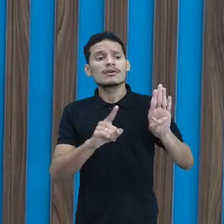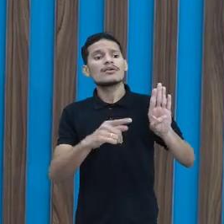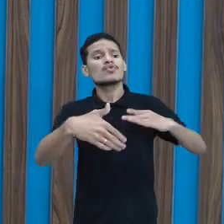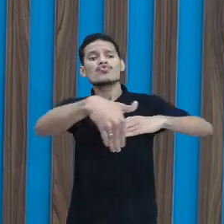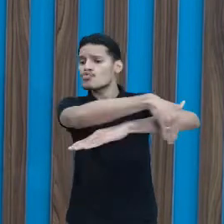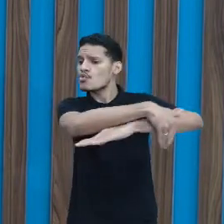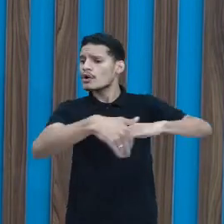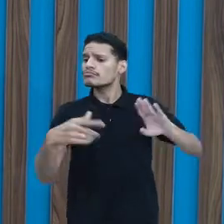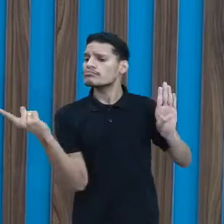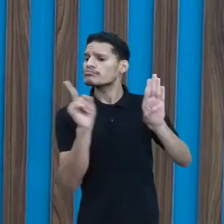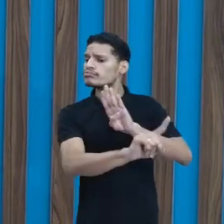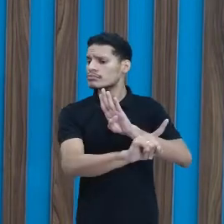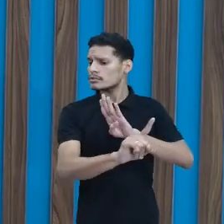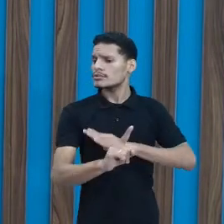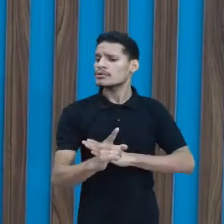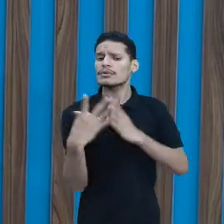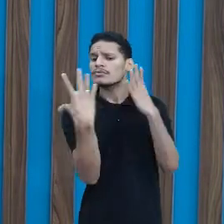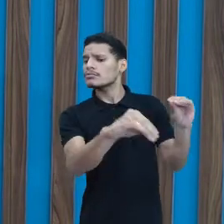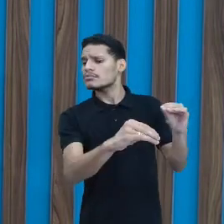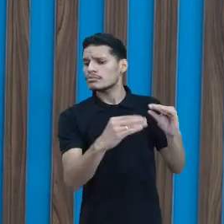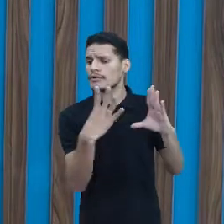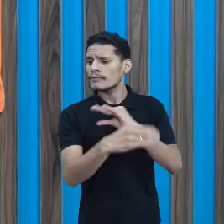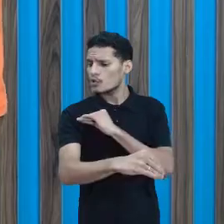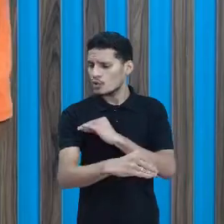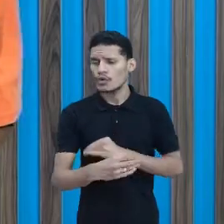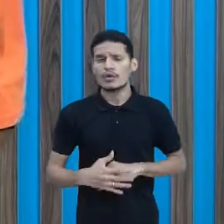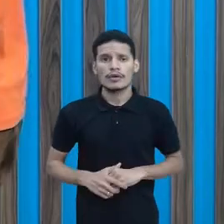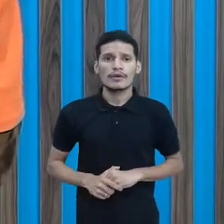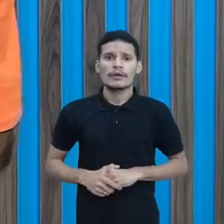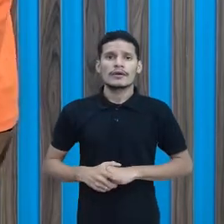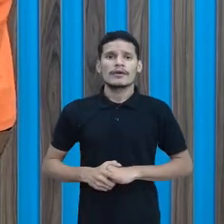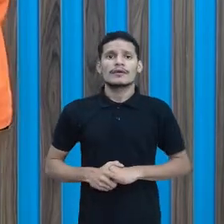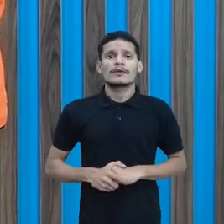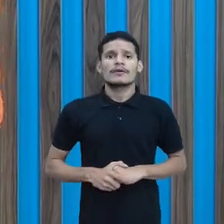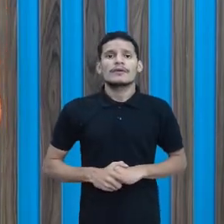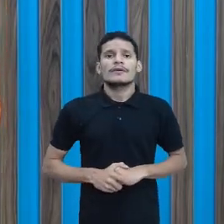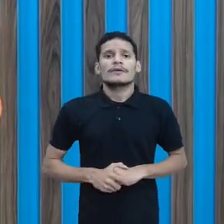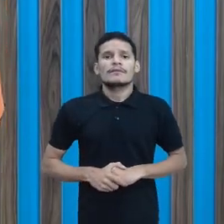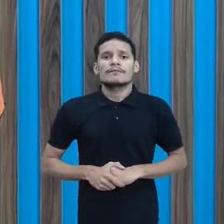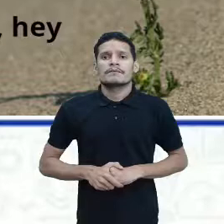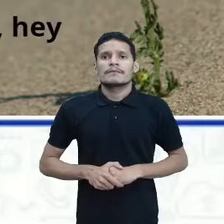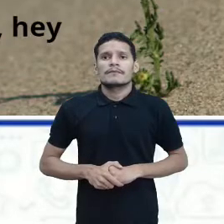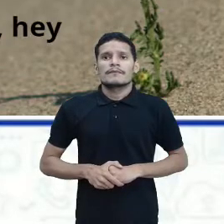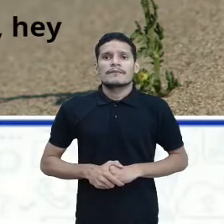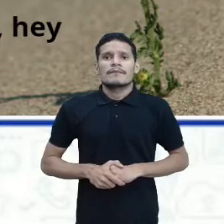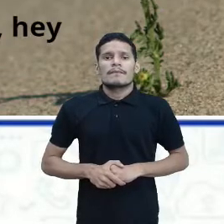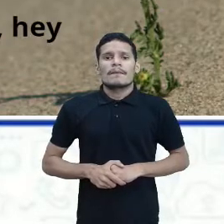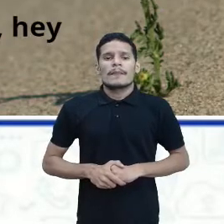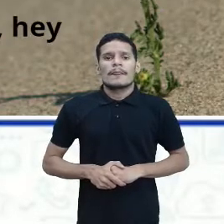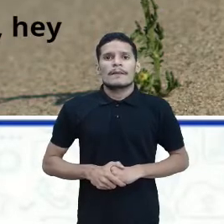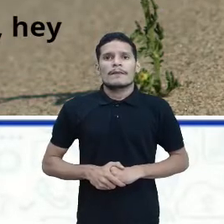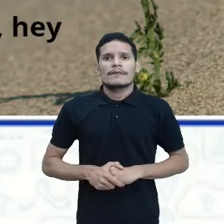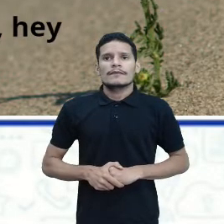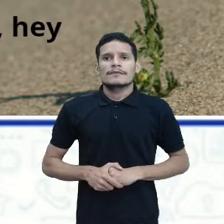da casa. A porta da rua, a serventia da casa. Just turn around now. Dê a meia volta. Because you're not welcome anymore. Você não é